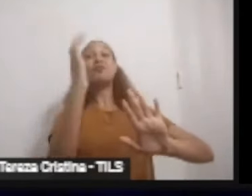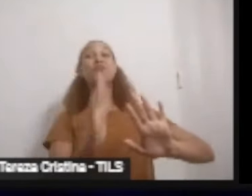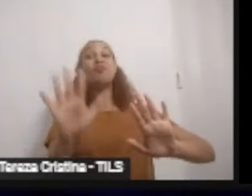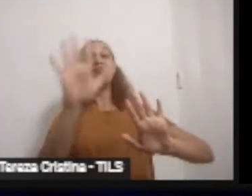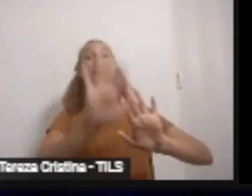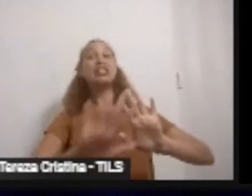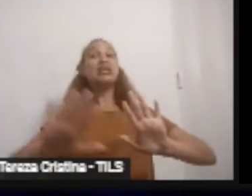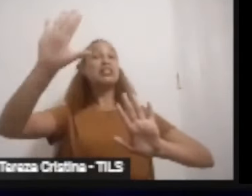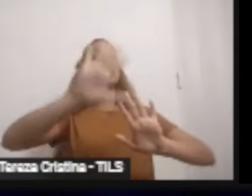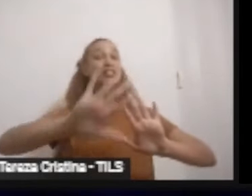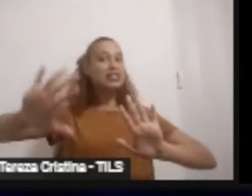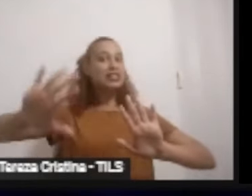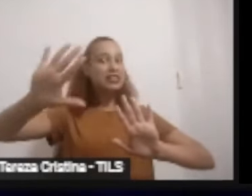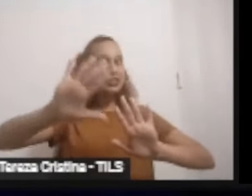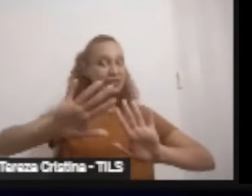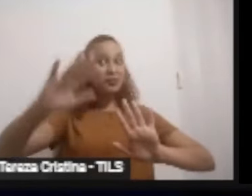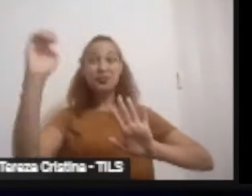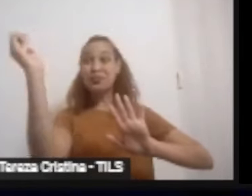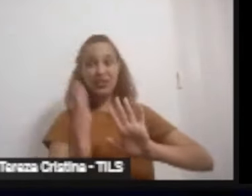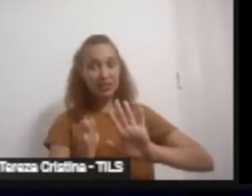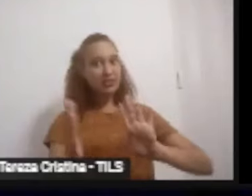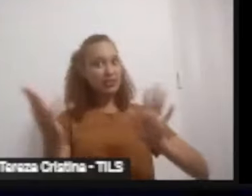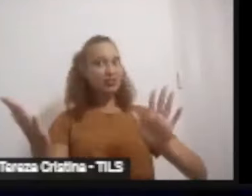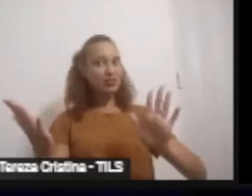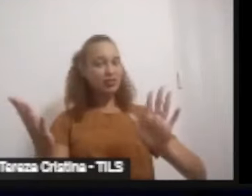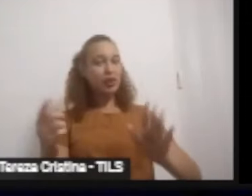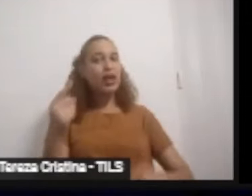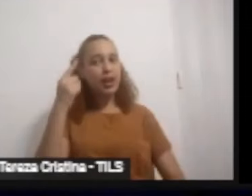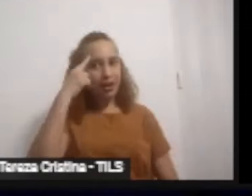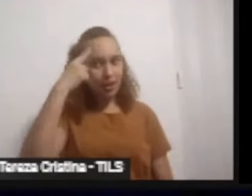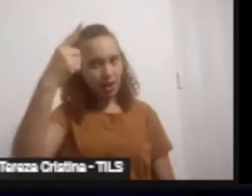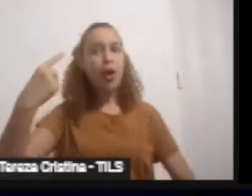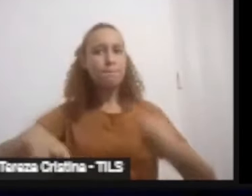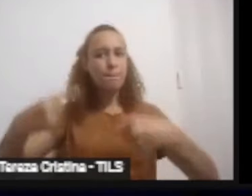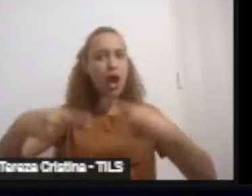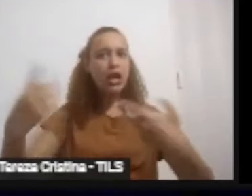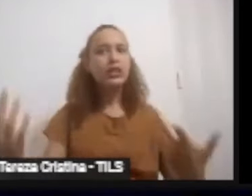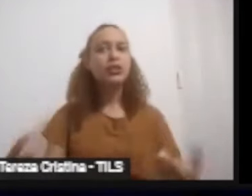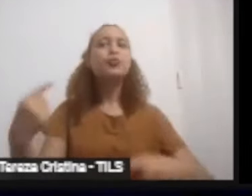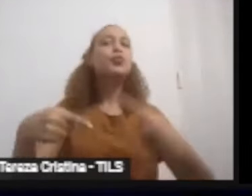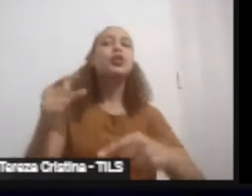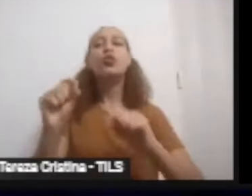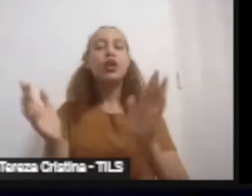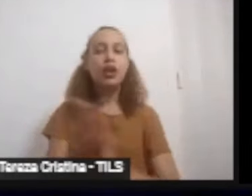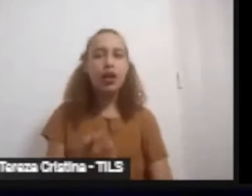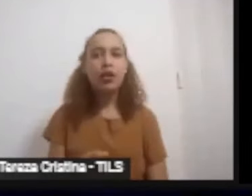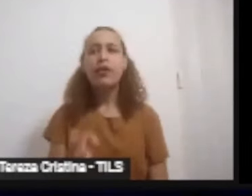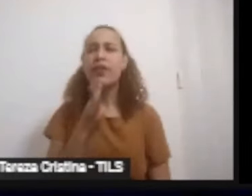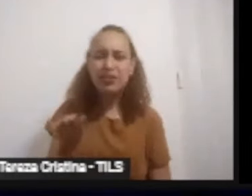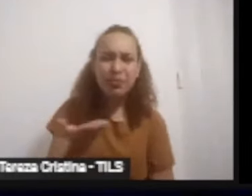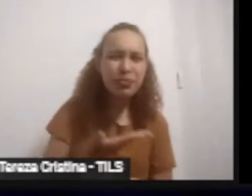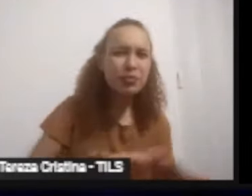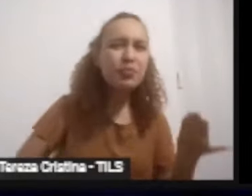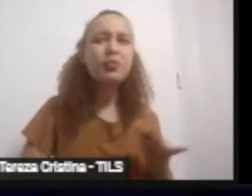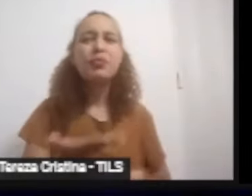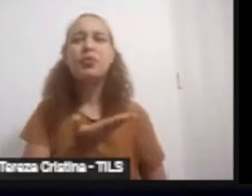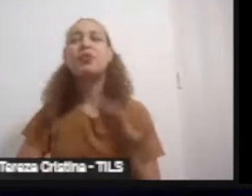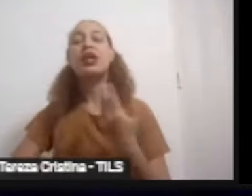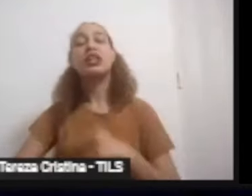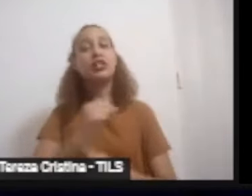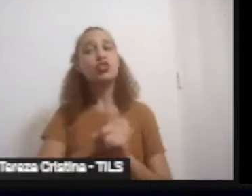de um monte de gente. Porque lembra o que eu falei que era política? Política é essa habilidade que nós, como sociedade, temos que ter